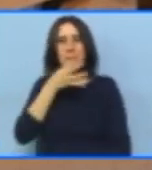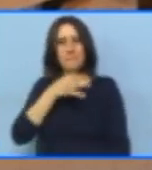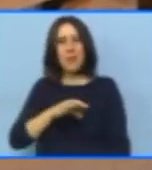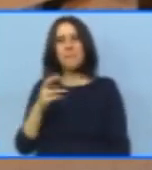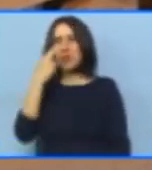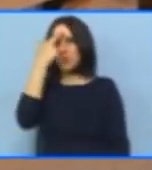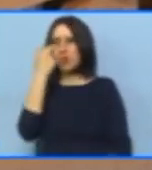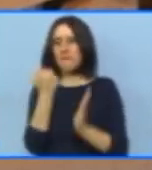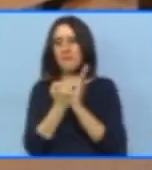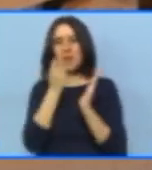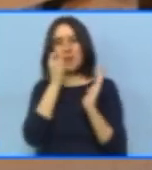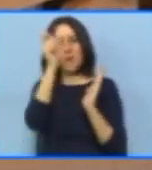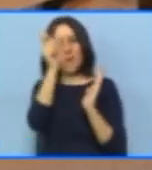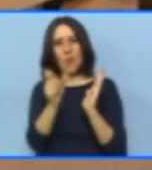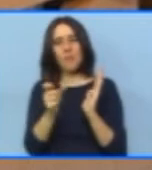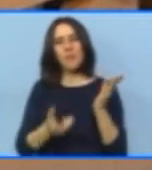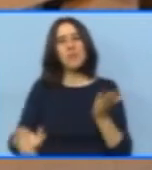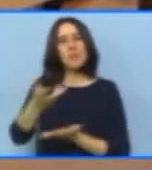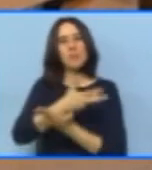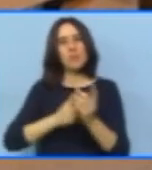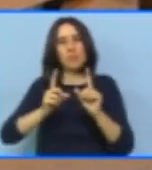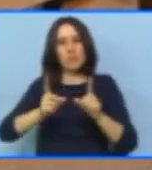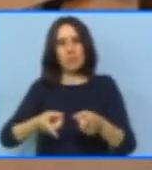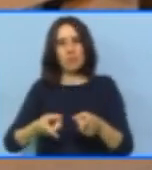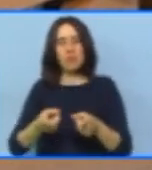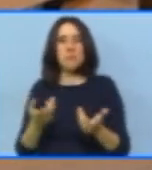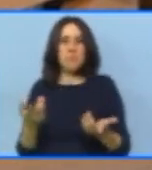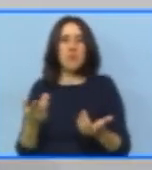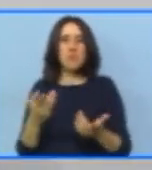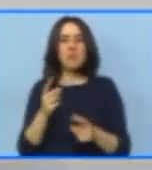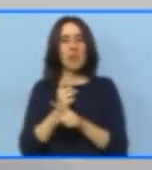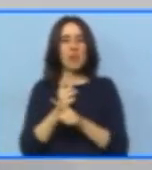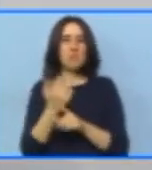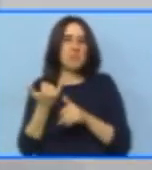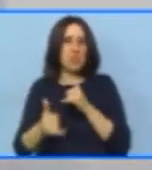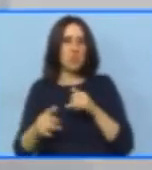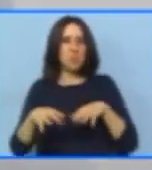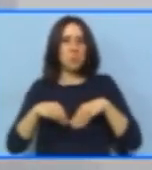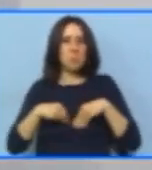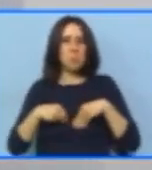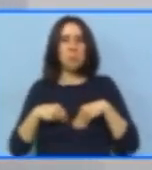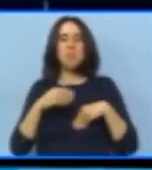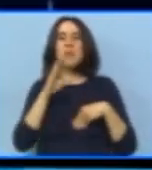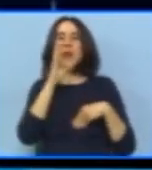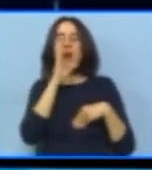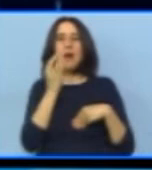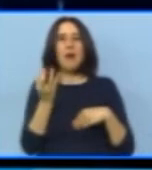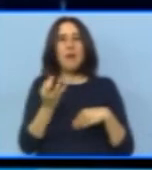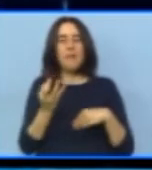vai fixar este homem como o homem que lançou o dinamismo. Mas é admissível esse risco. Aliás,